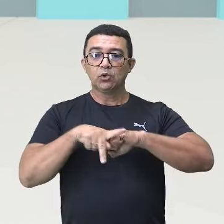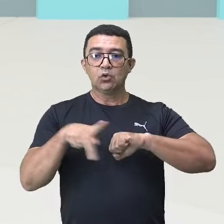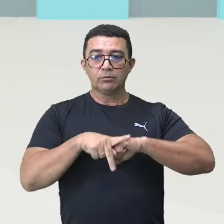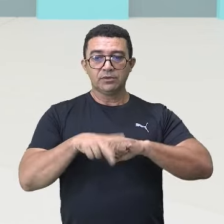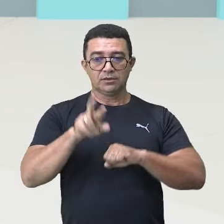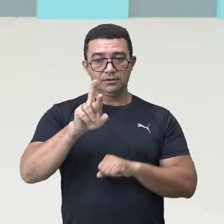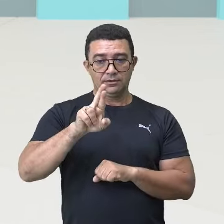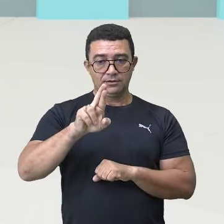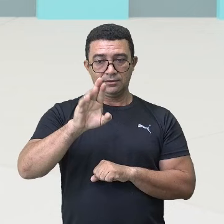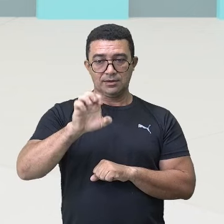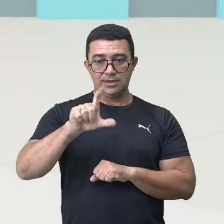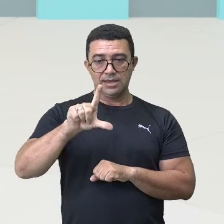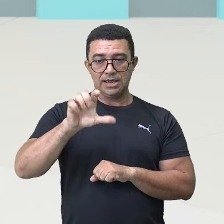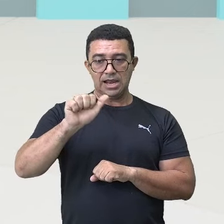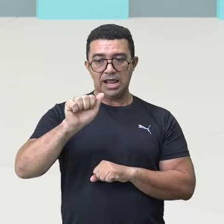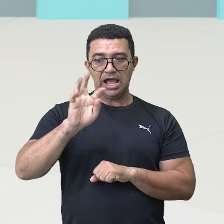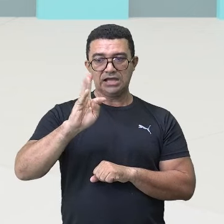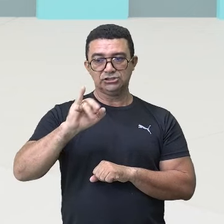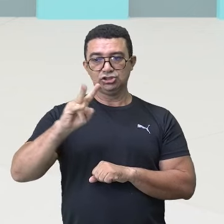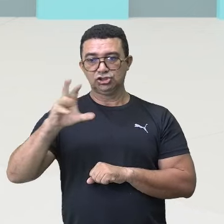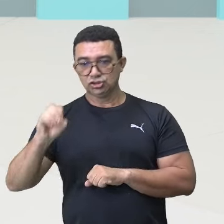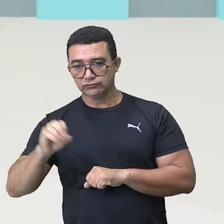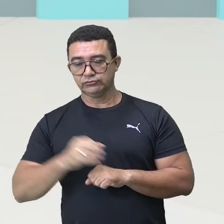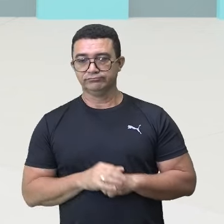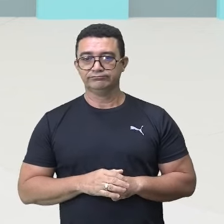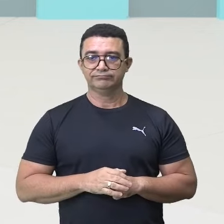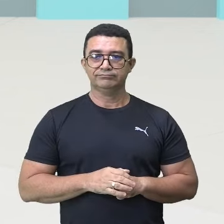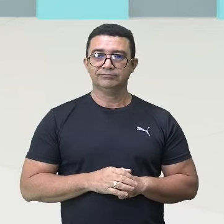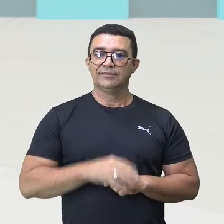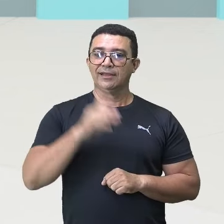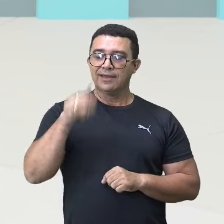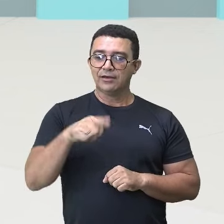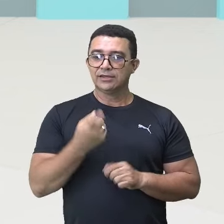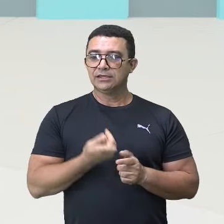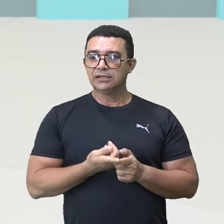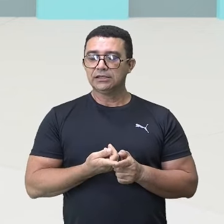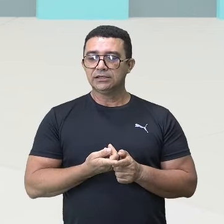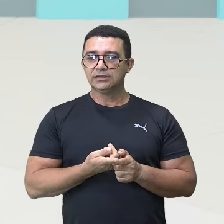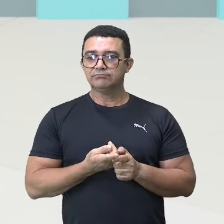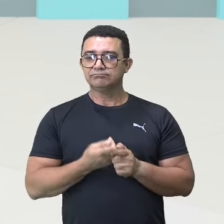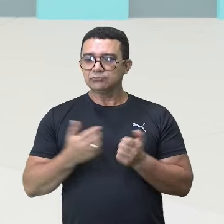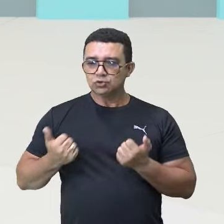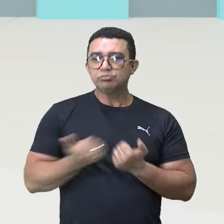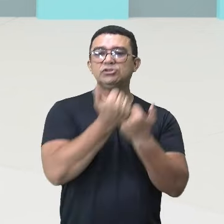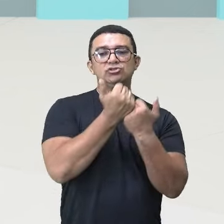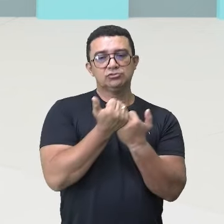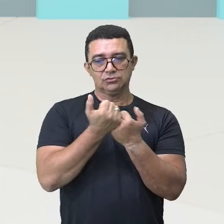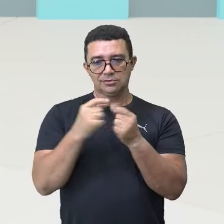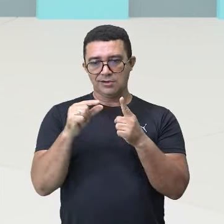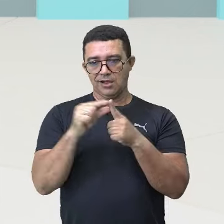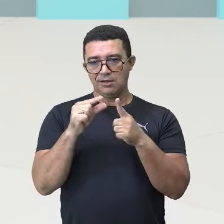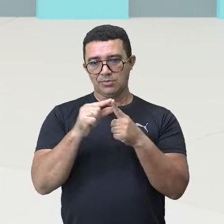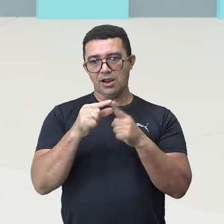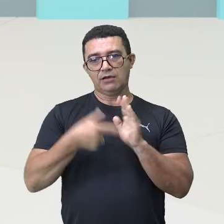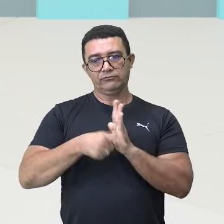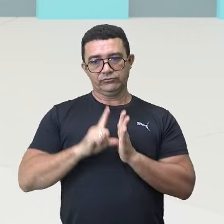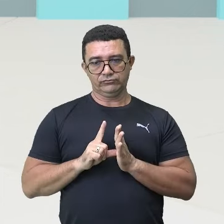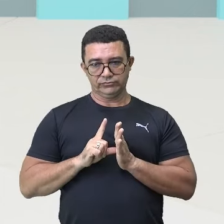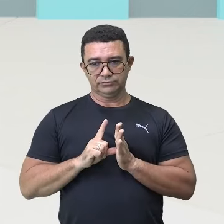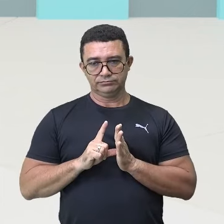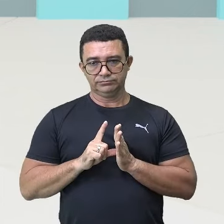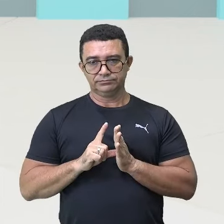relativo é o quê é aquele que retoma é aquele que substitui o